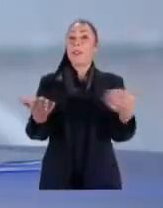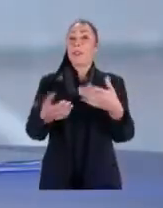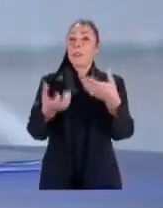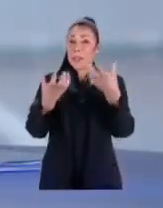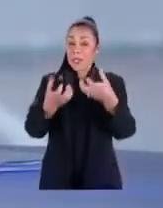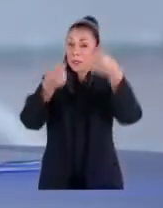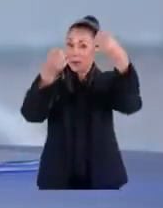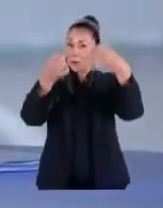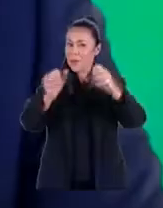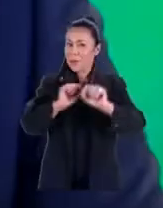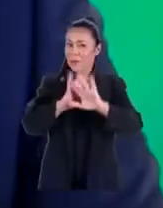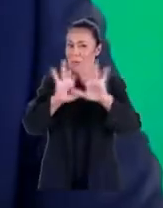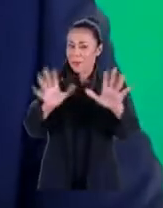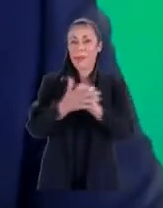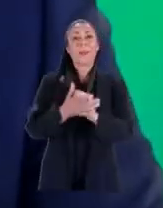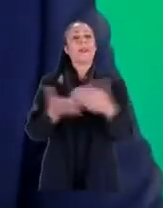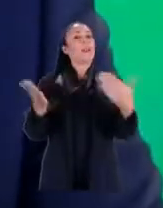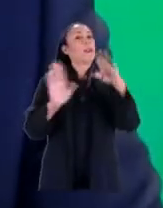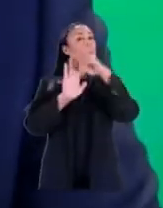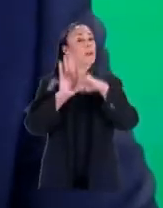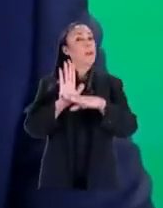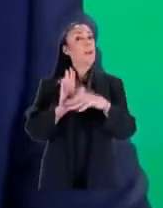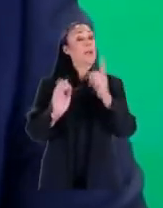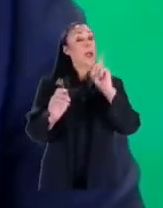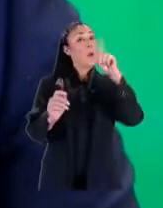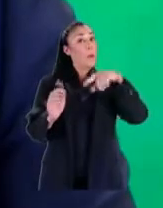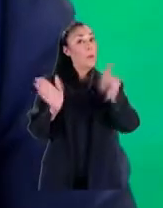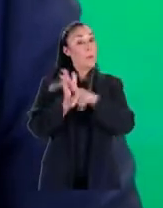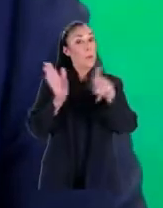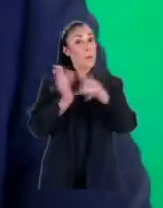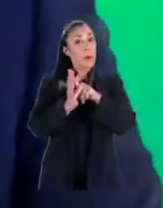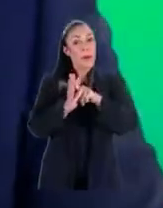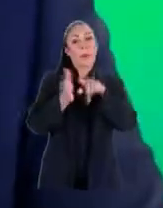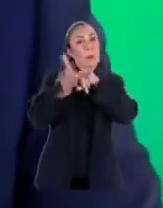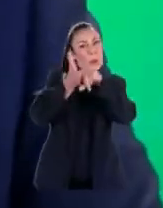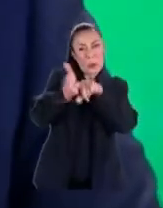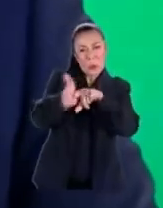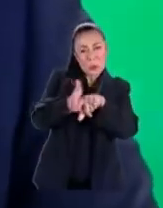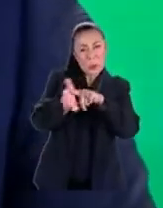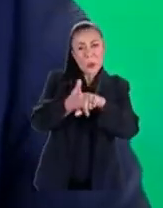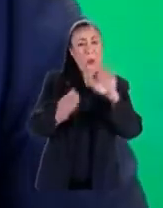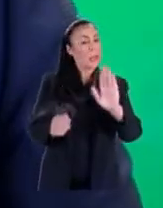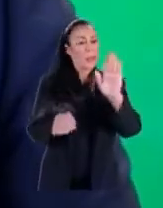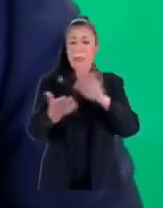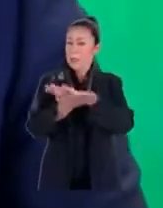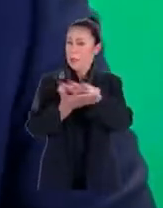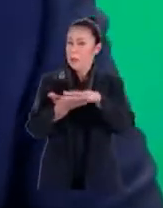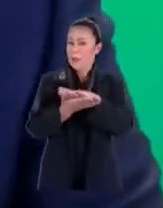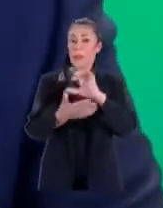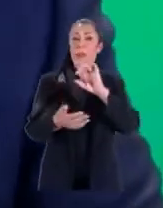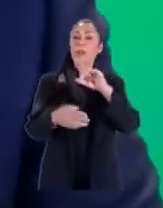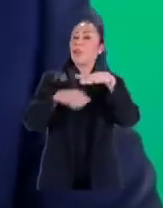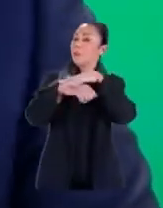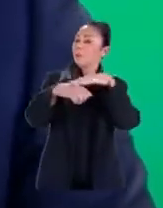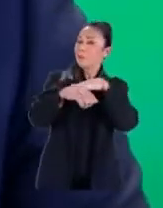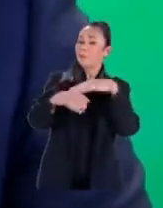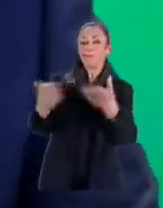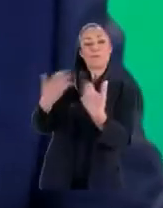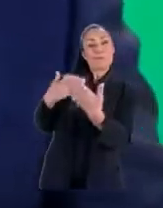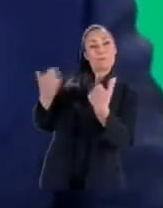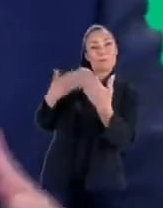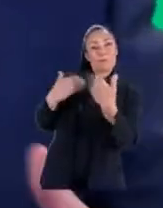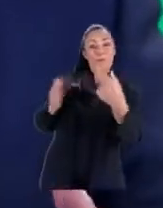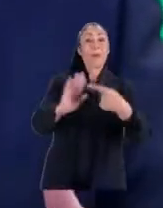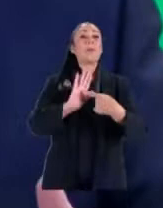queria deixar bem claro que esse programa não é um programa para fazer uma inquisição com nenhum candidato, é para conversar, bater papo,